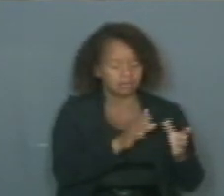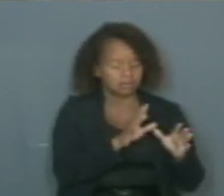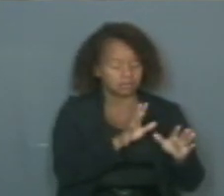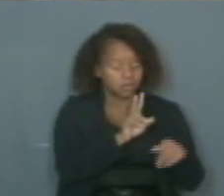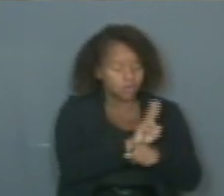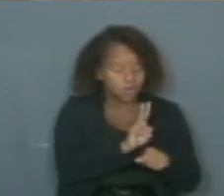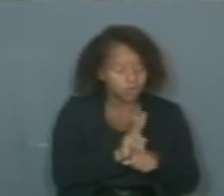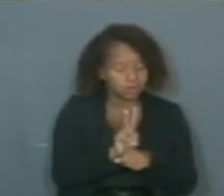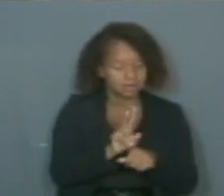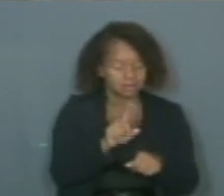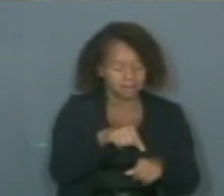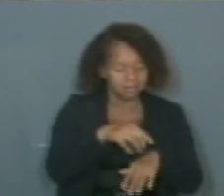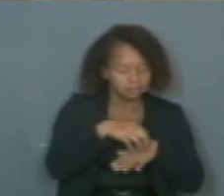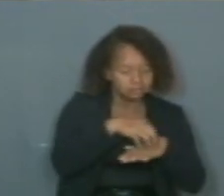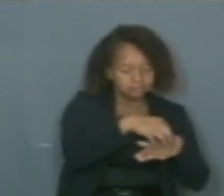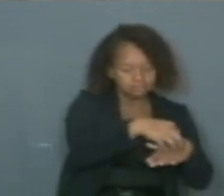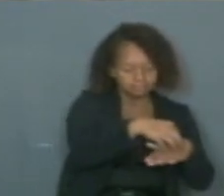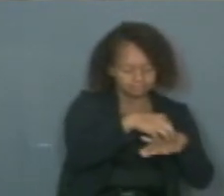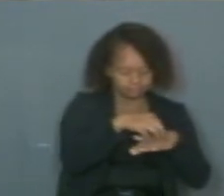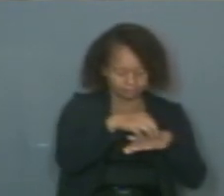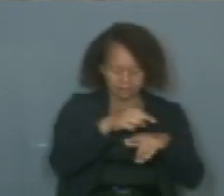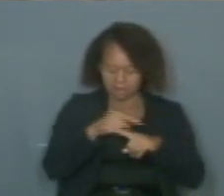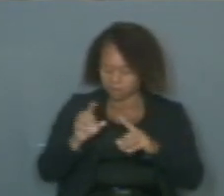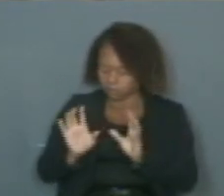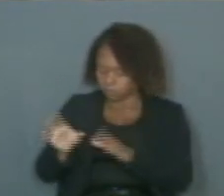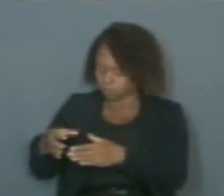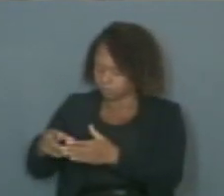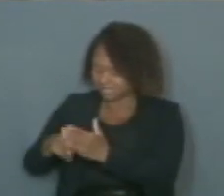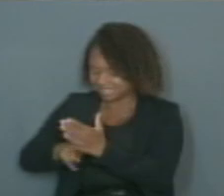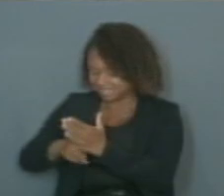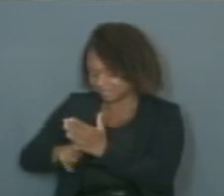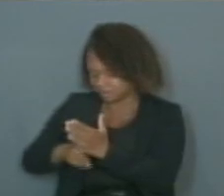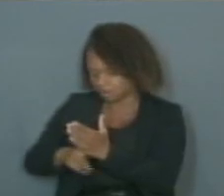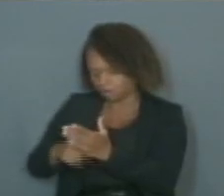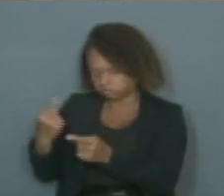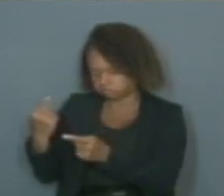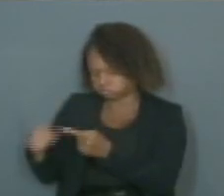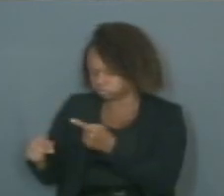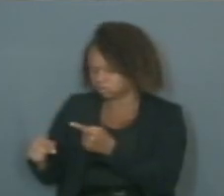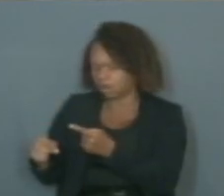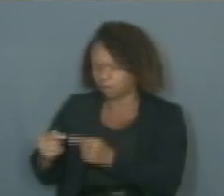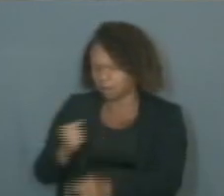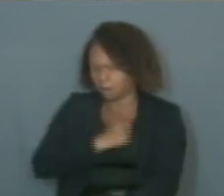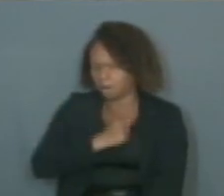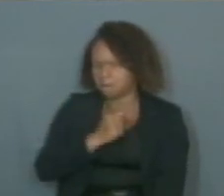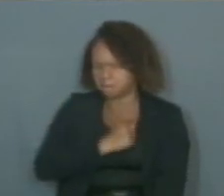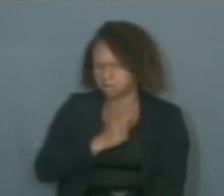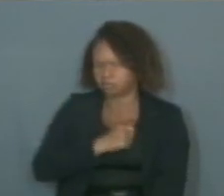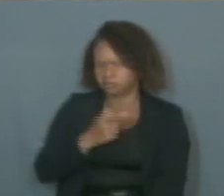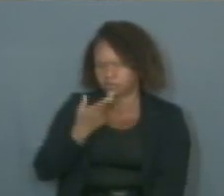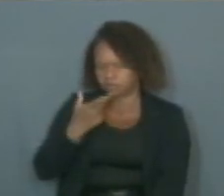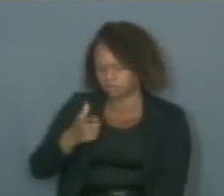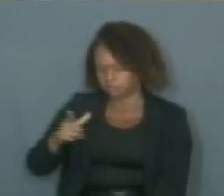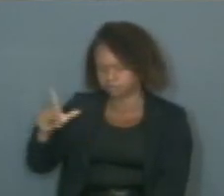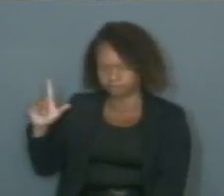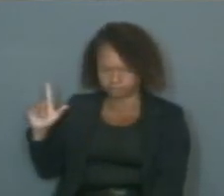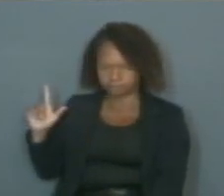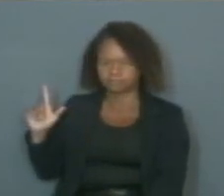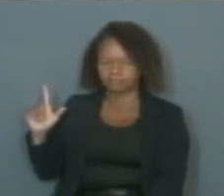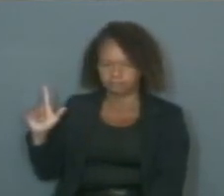parte operacional. Mas o sindicato, que eu vou discordar de um companheiro que me antecede